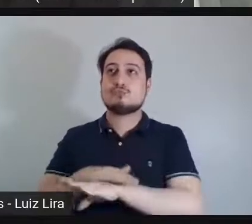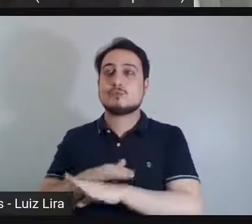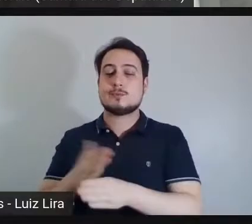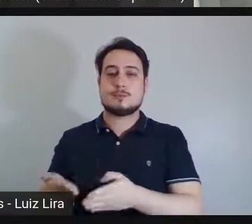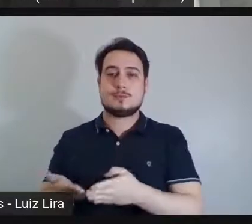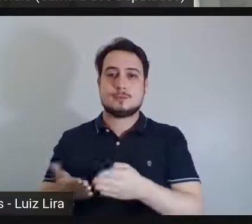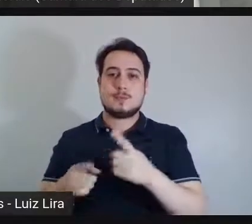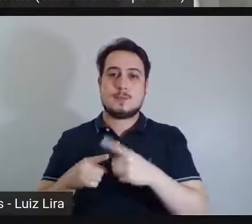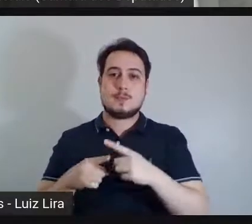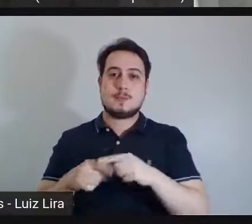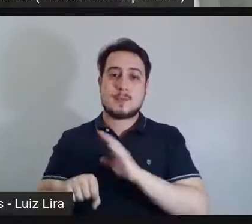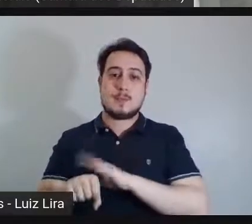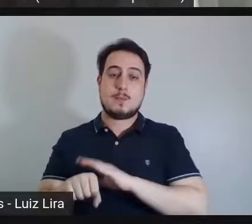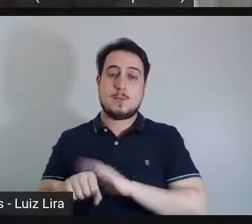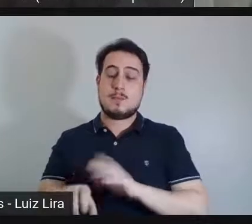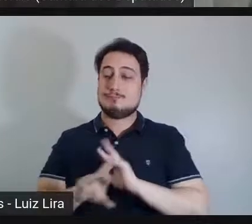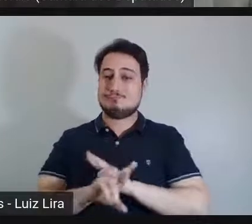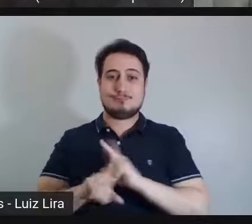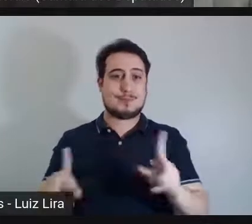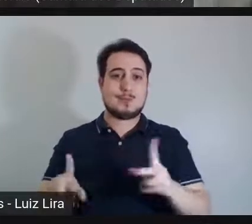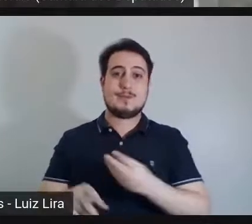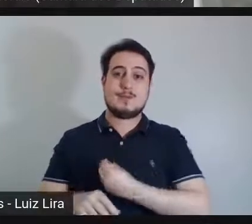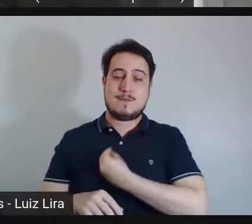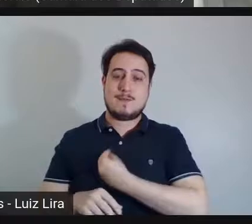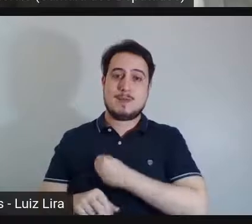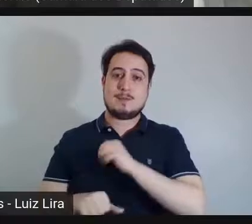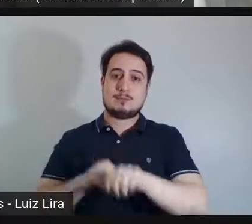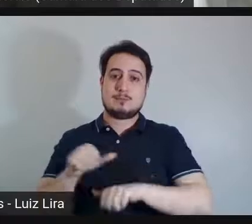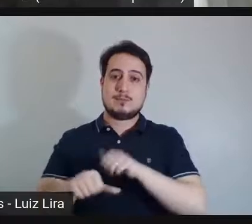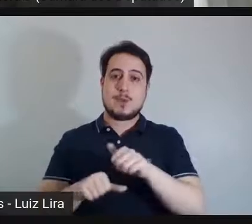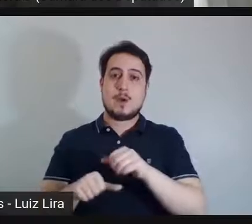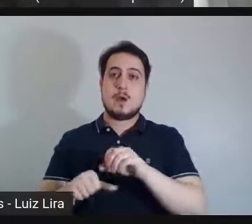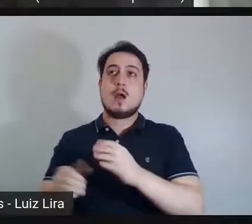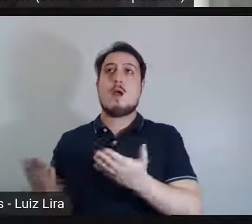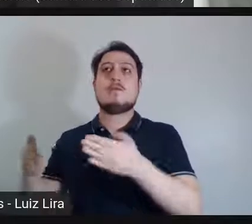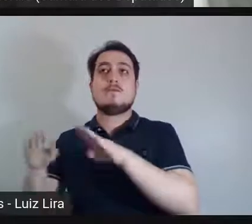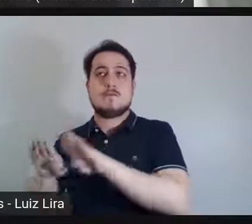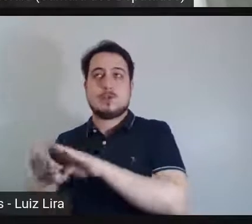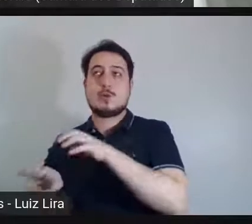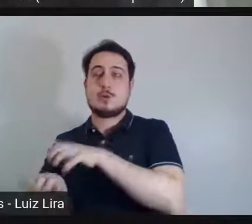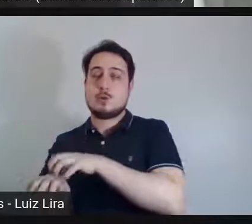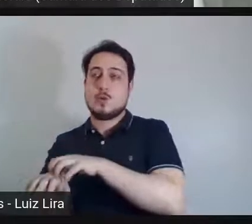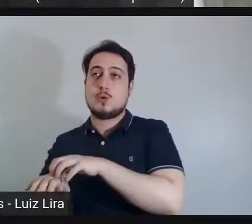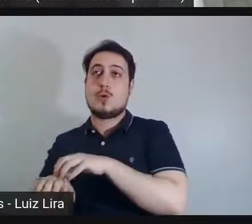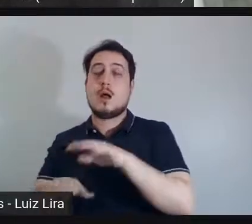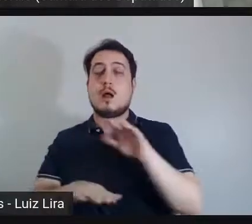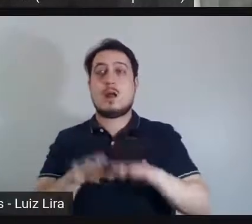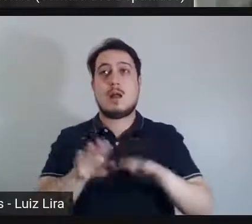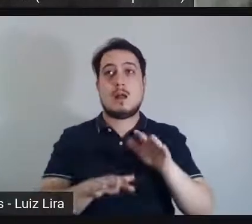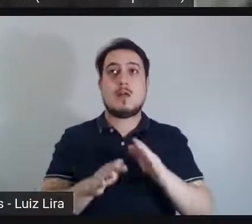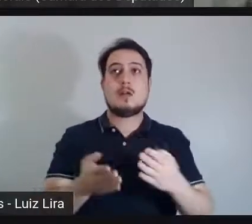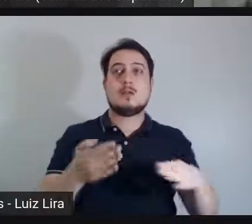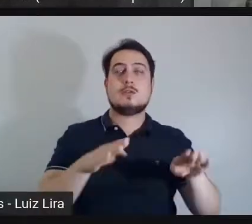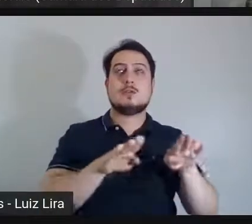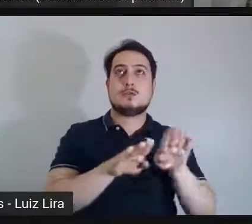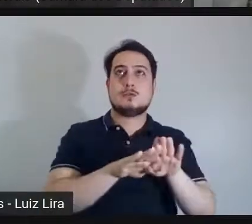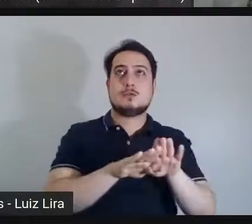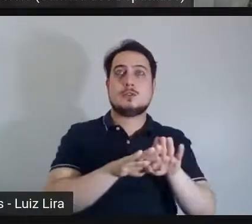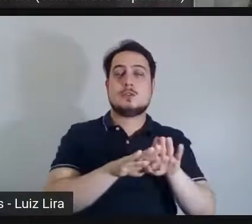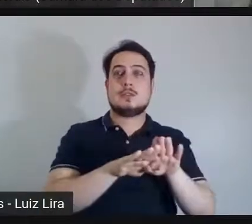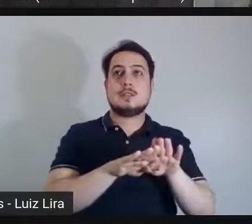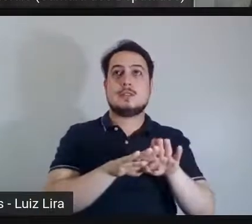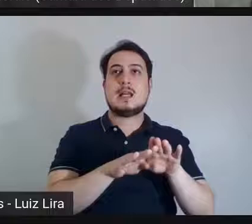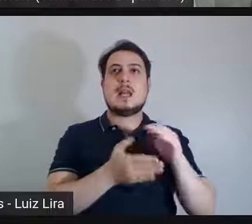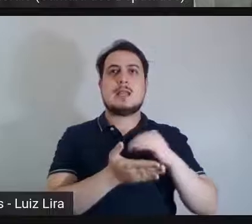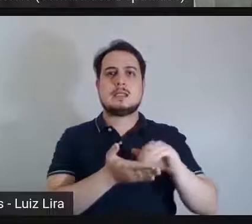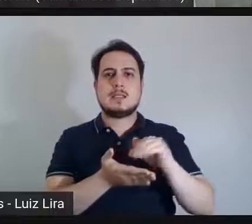numa situação que a gente estava vivendo. Ou o órgão fechou todo, hipoteticamente, ou o órgão está atuando várias